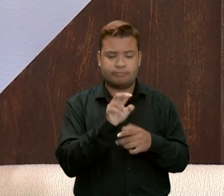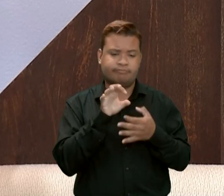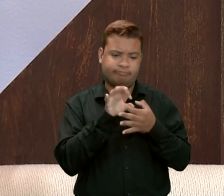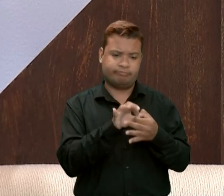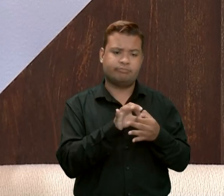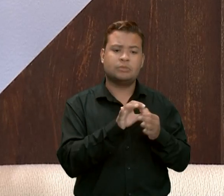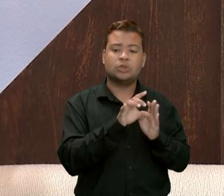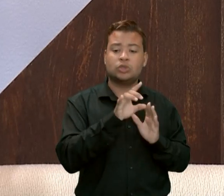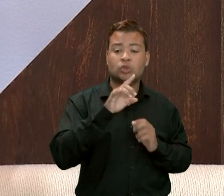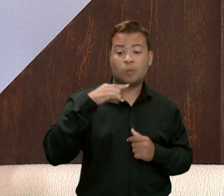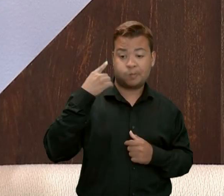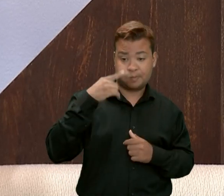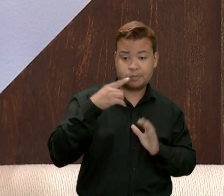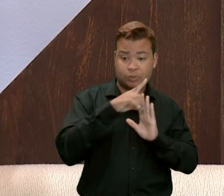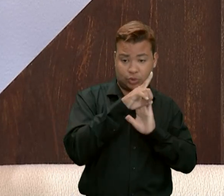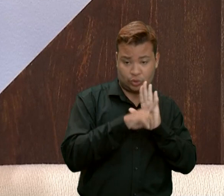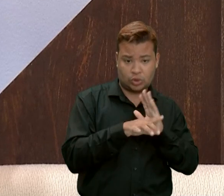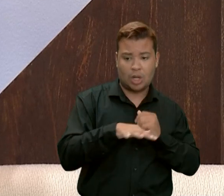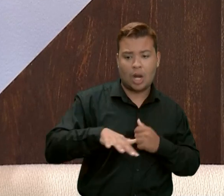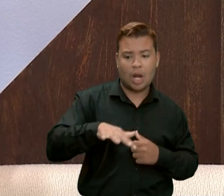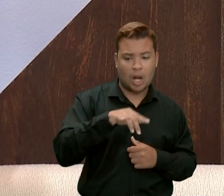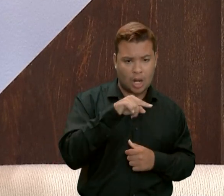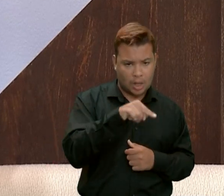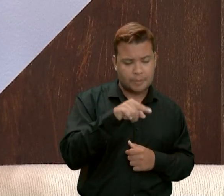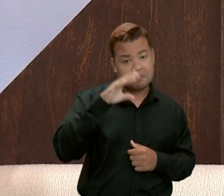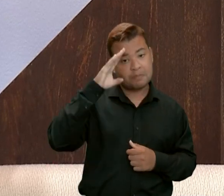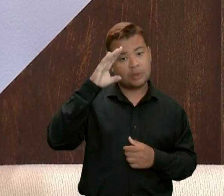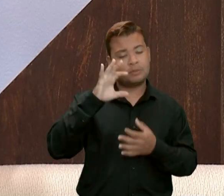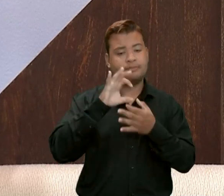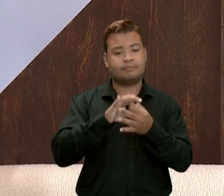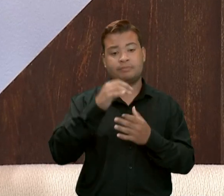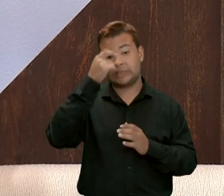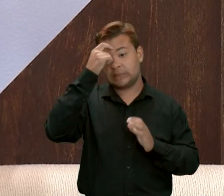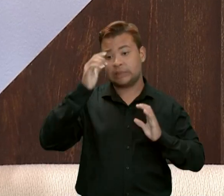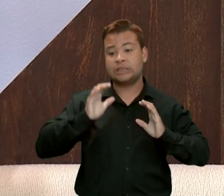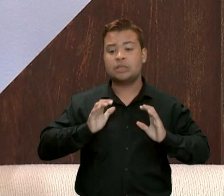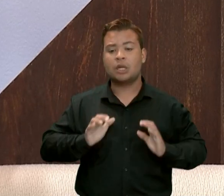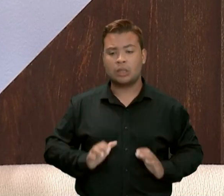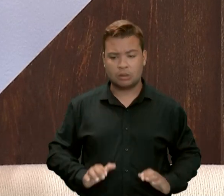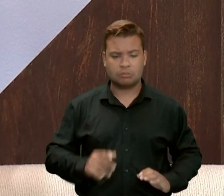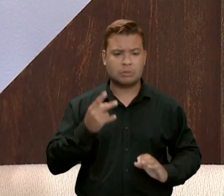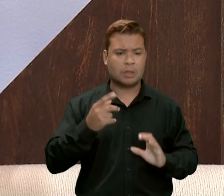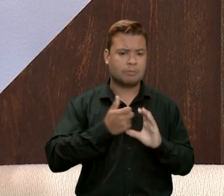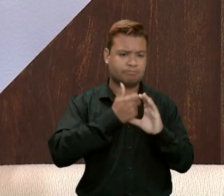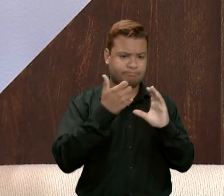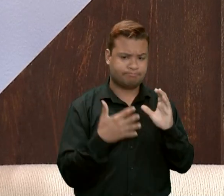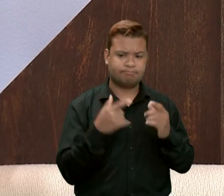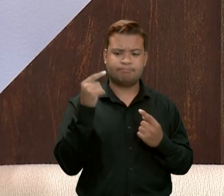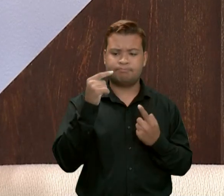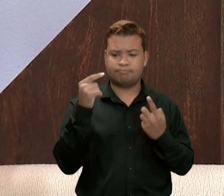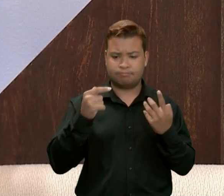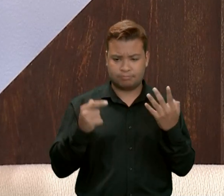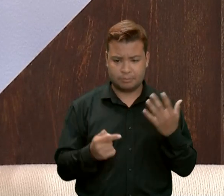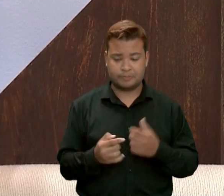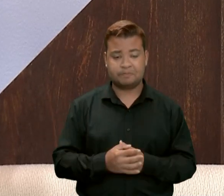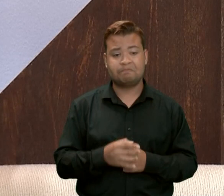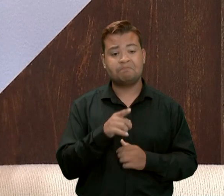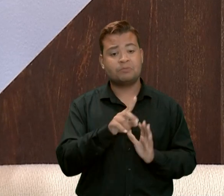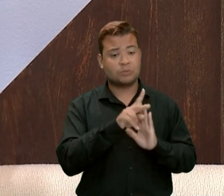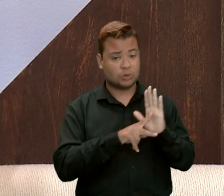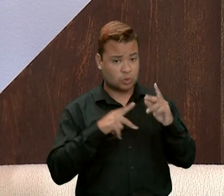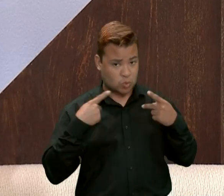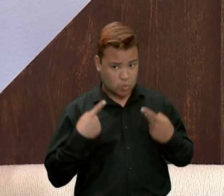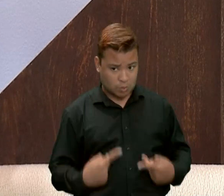é, de forma geral da cidadania, não é, em seus vários aspectos. Direitos humanos também, ele não é só uma luta por